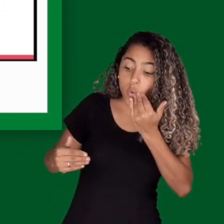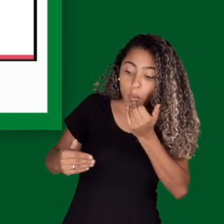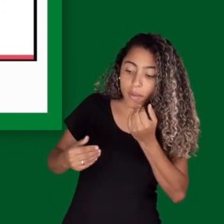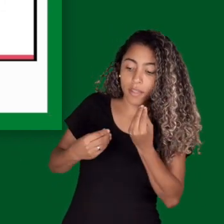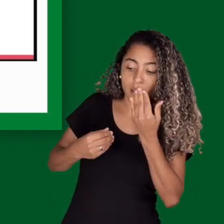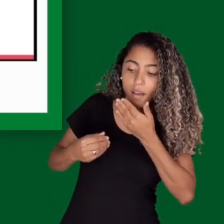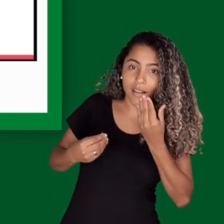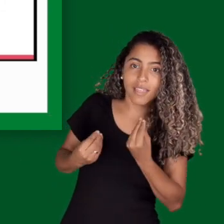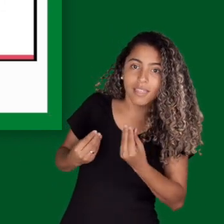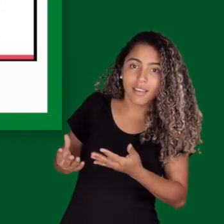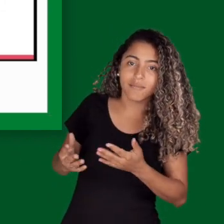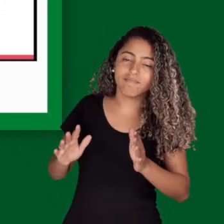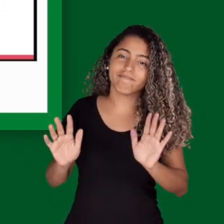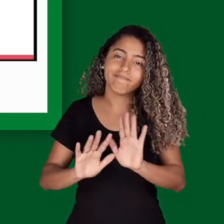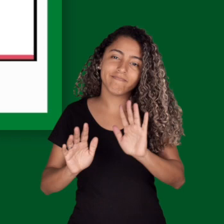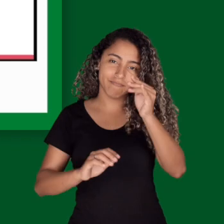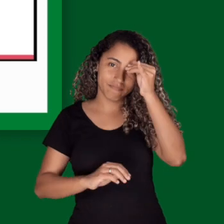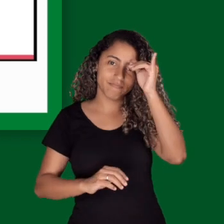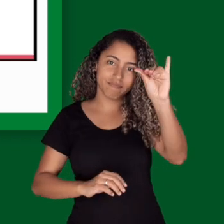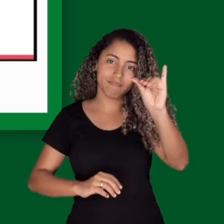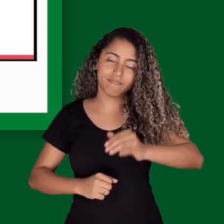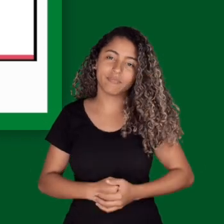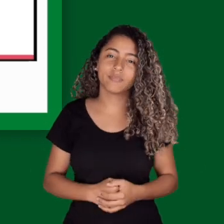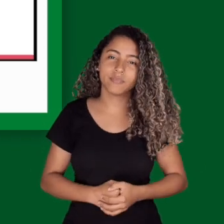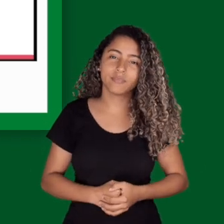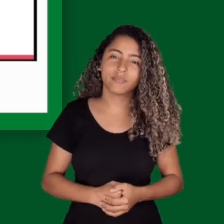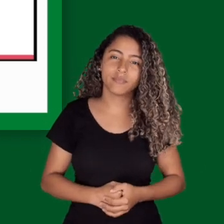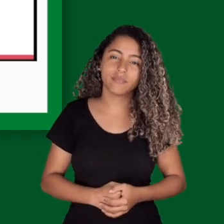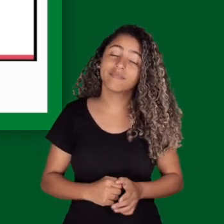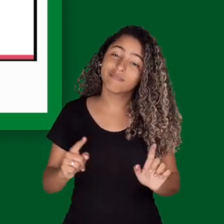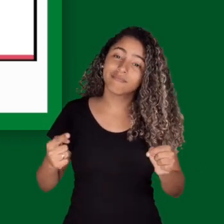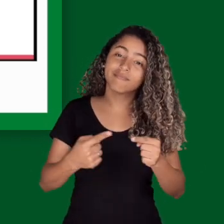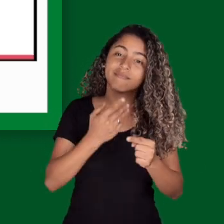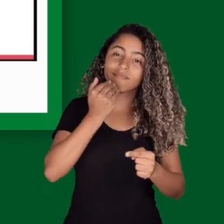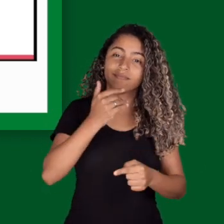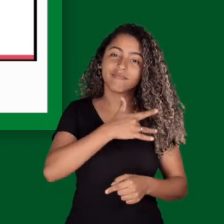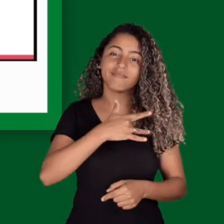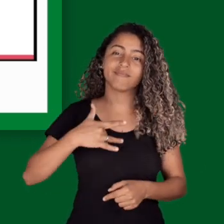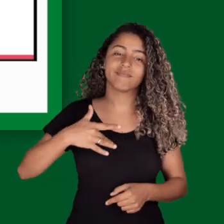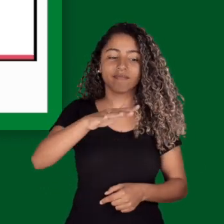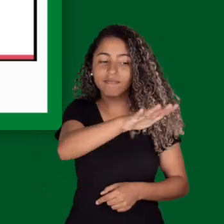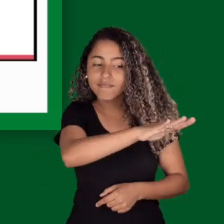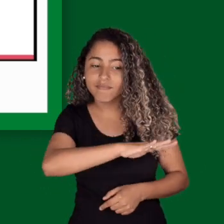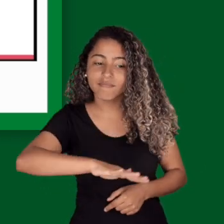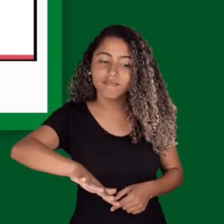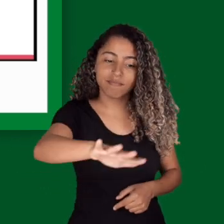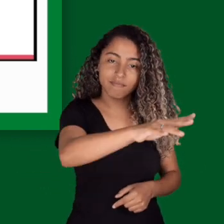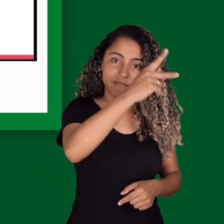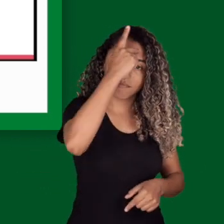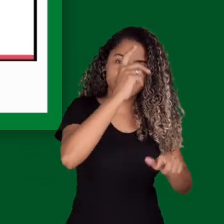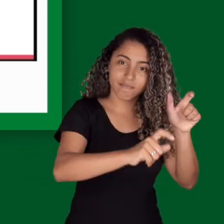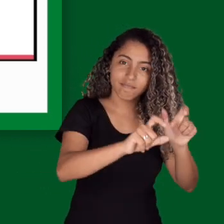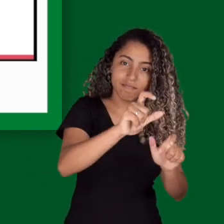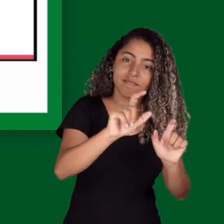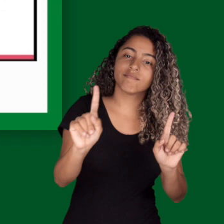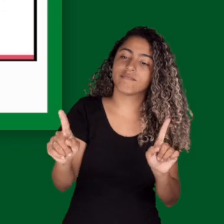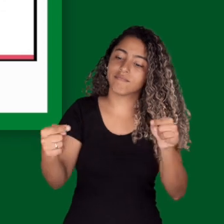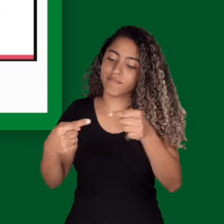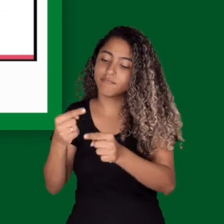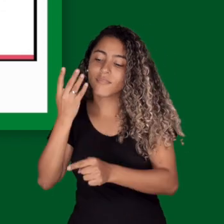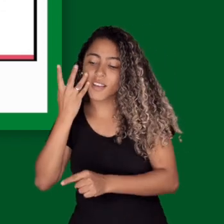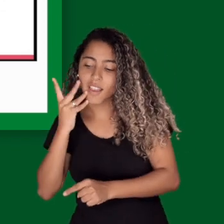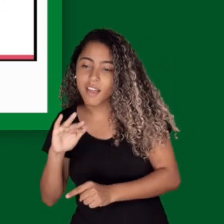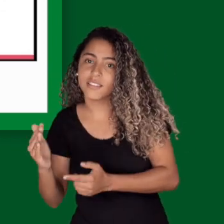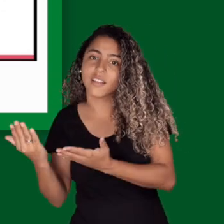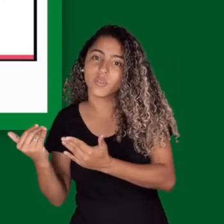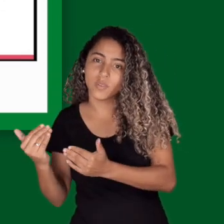idade. Então, essa aqui é a base, né, de uma alimentação saudável, né, para a população em geral e nós podemos aplicar também para as crianças